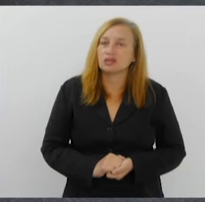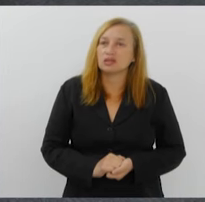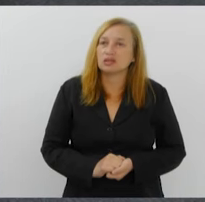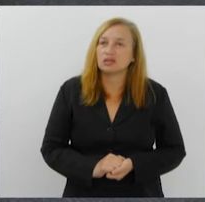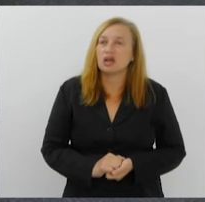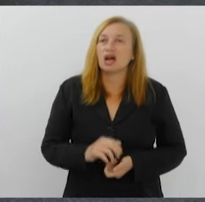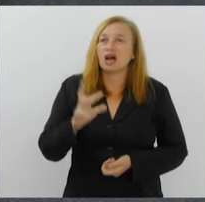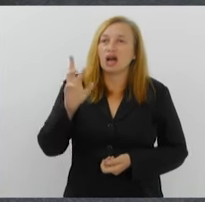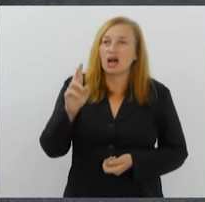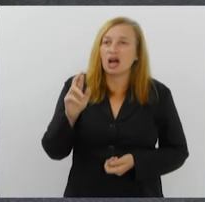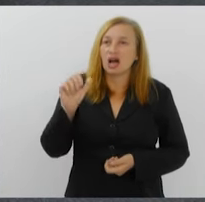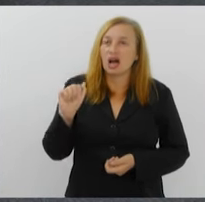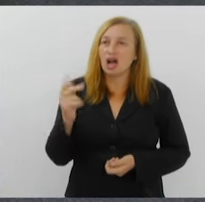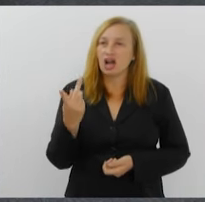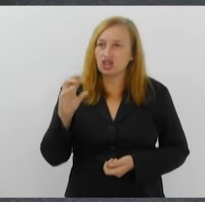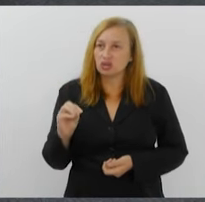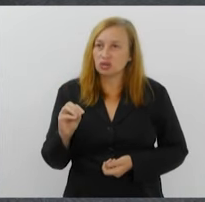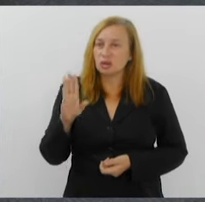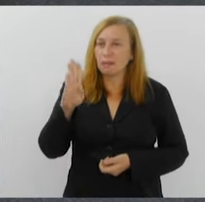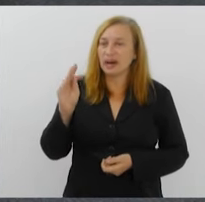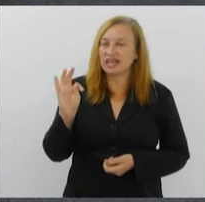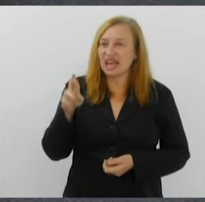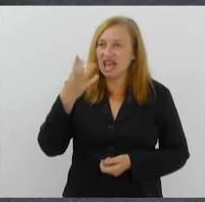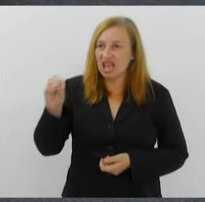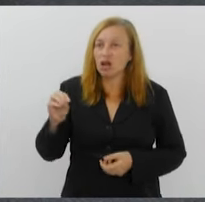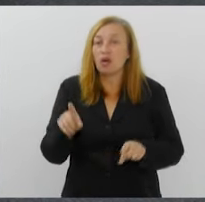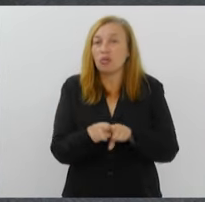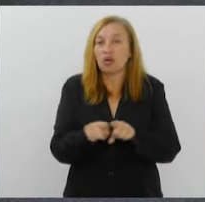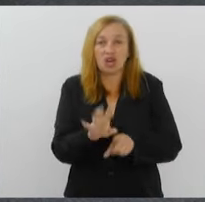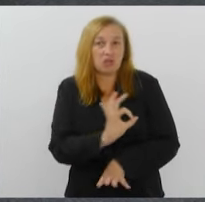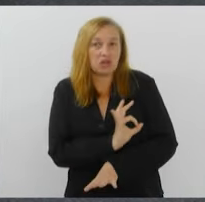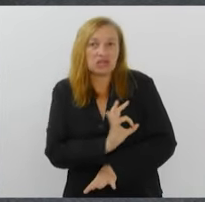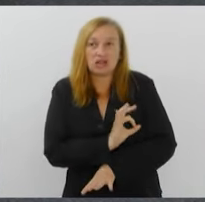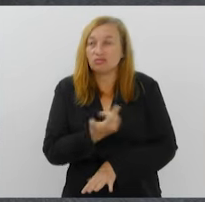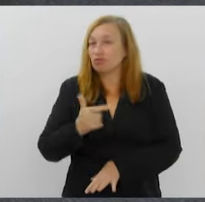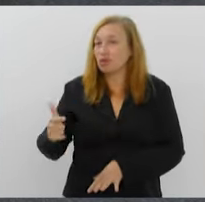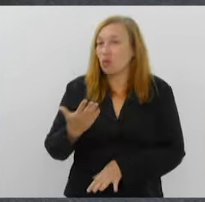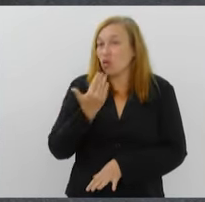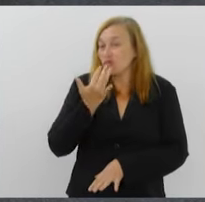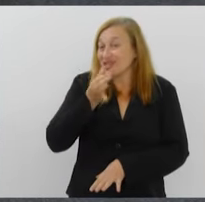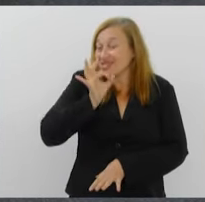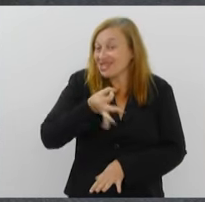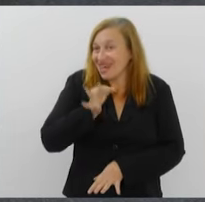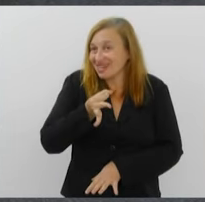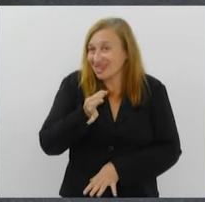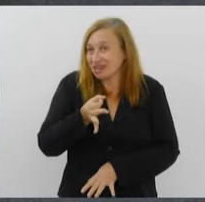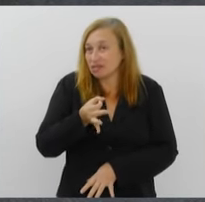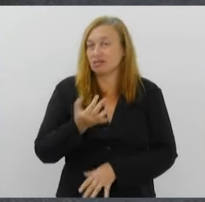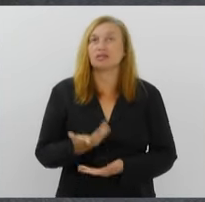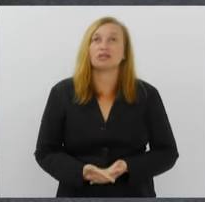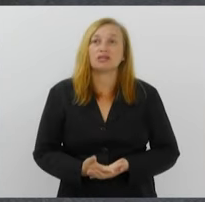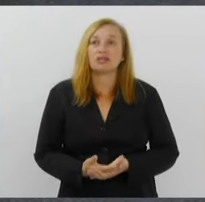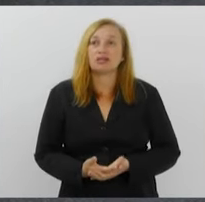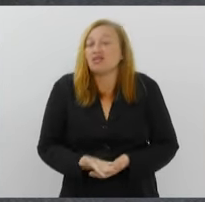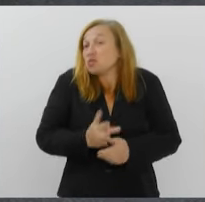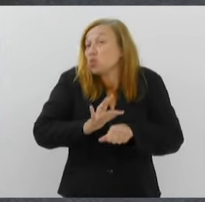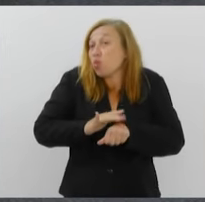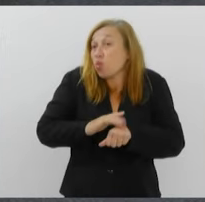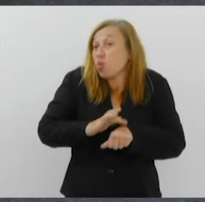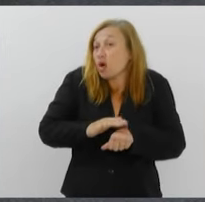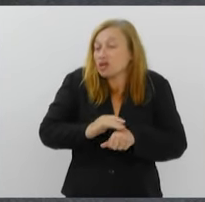batalhões, porque o policial não tem uma alimentação balanceada, acaba ficando